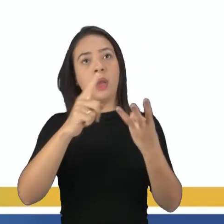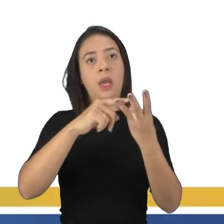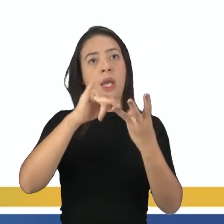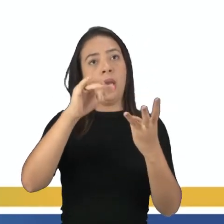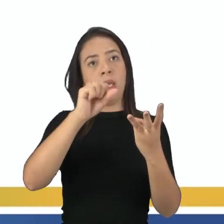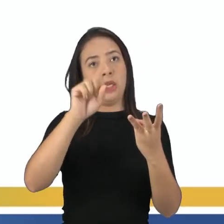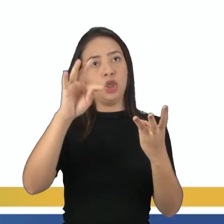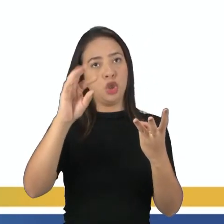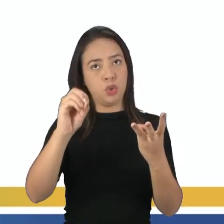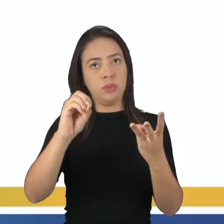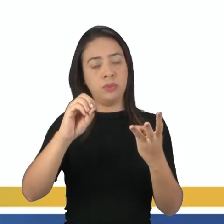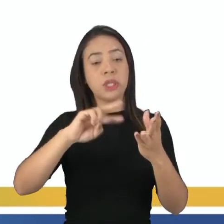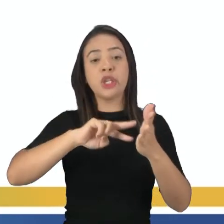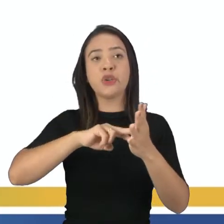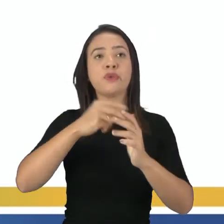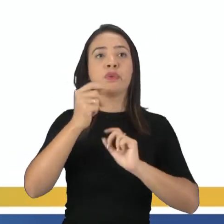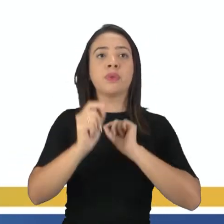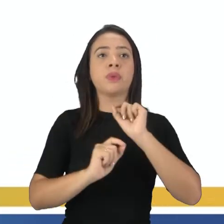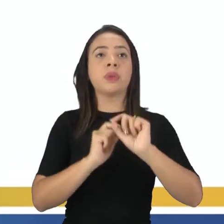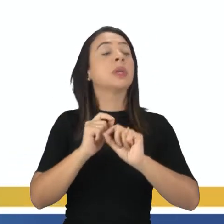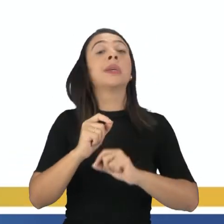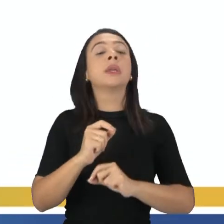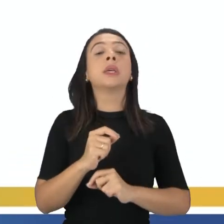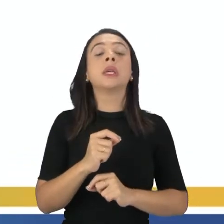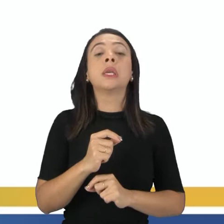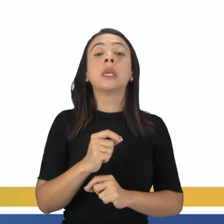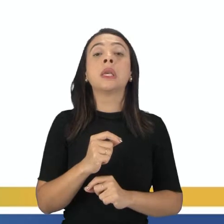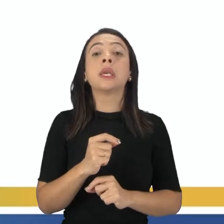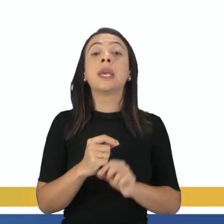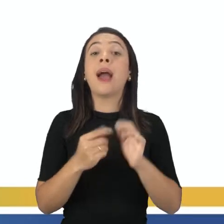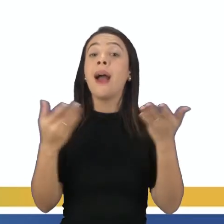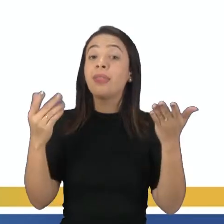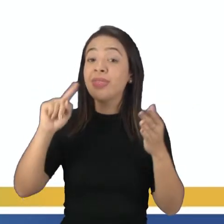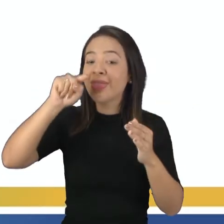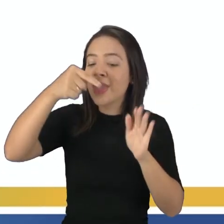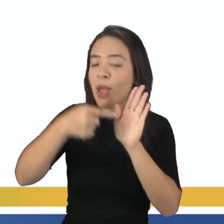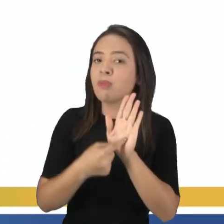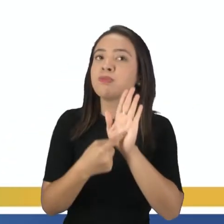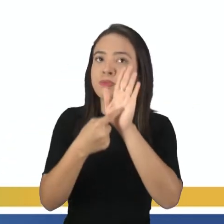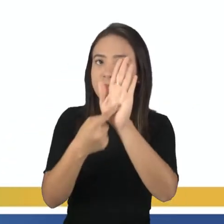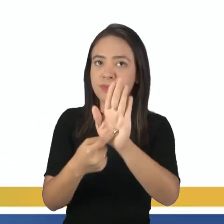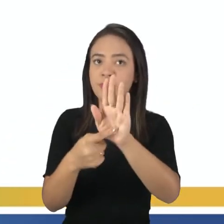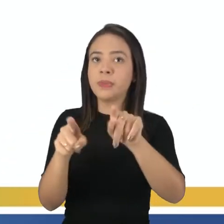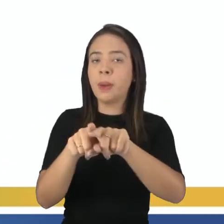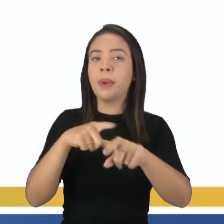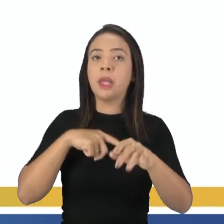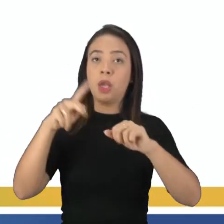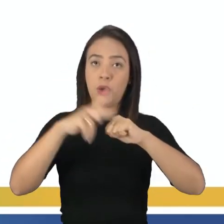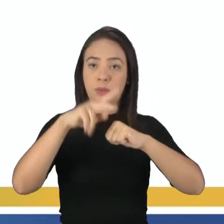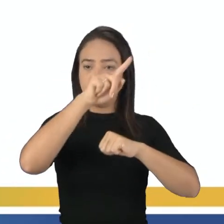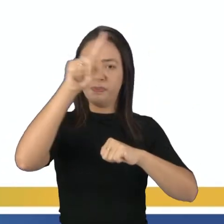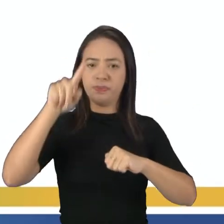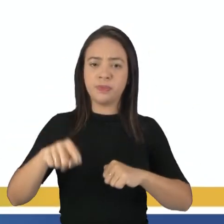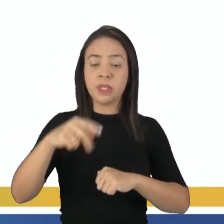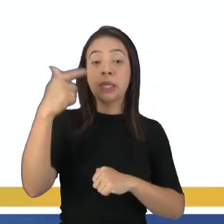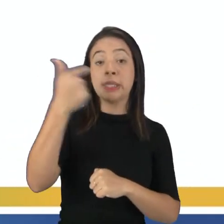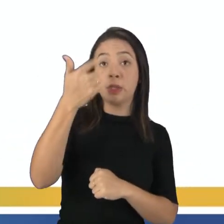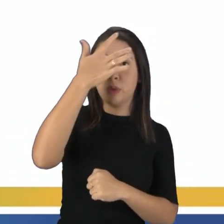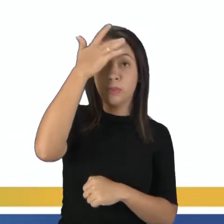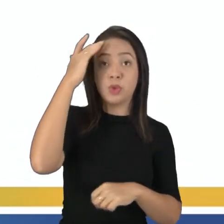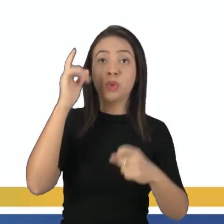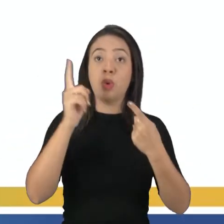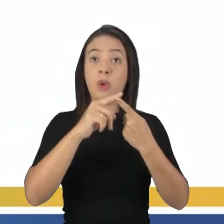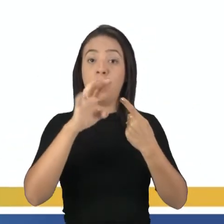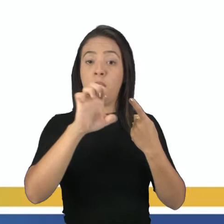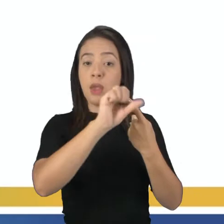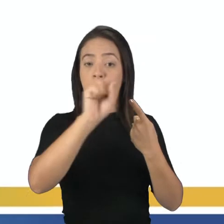elementos catafóricos, ou seja, que ainda serão apresentados. E os pronomes demonstrativos de segunda pessoa, que